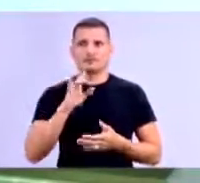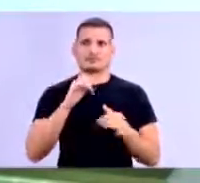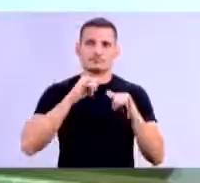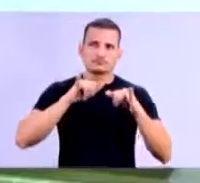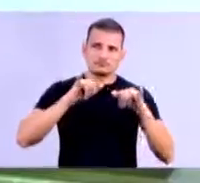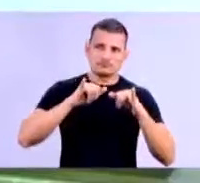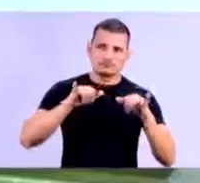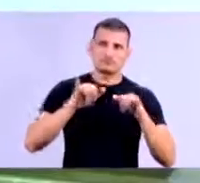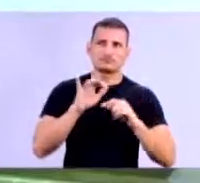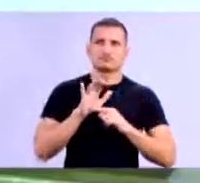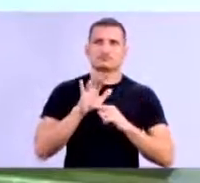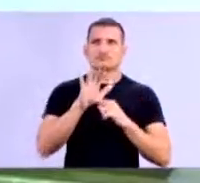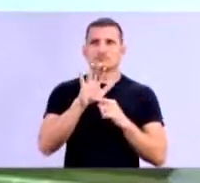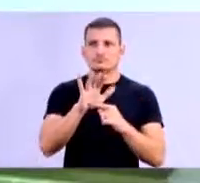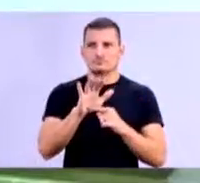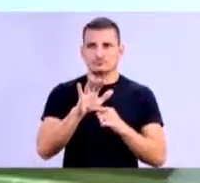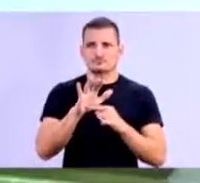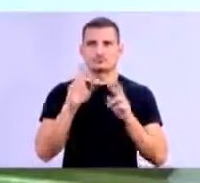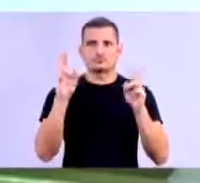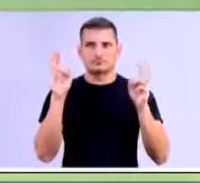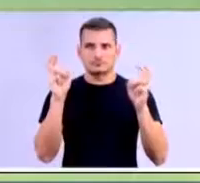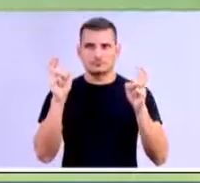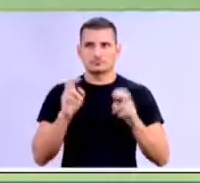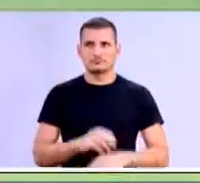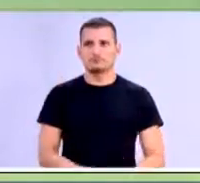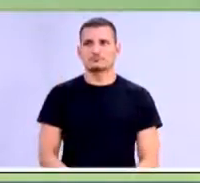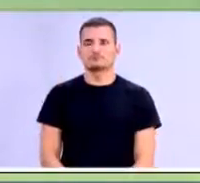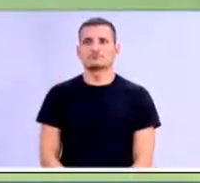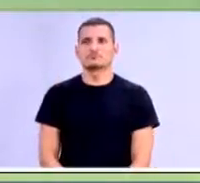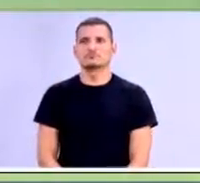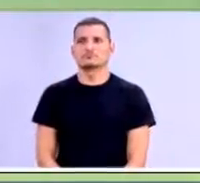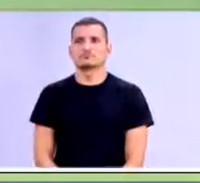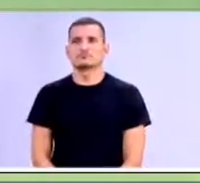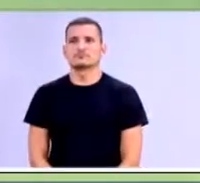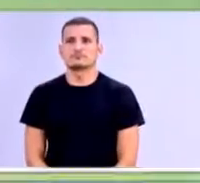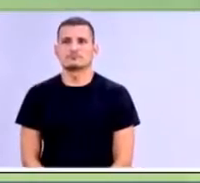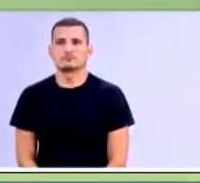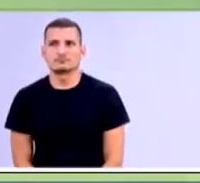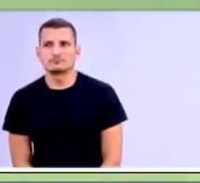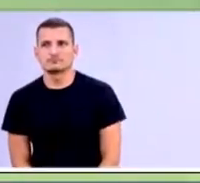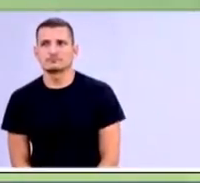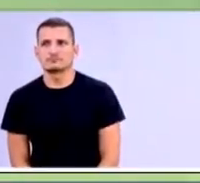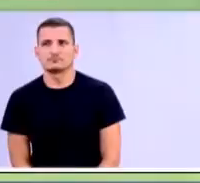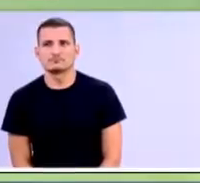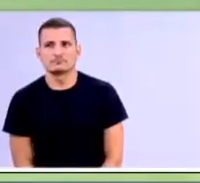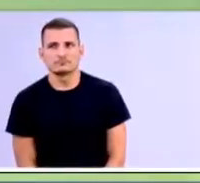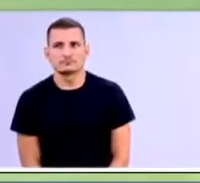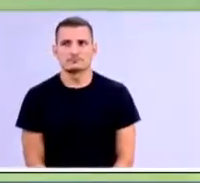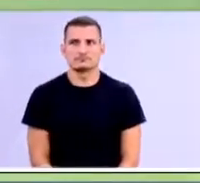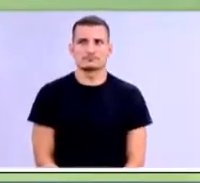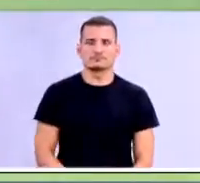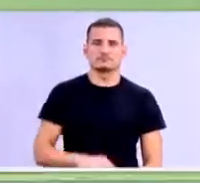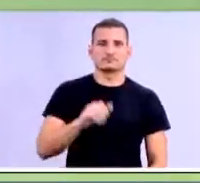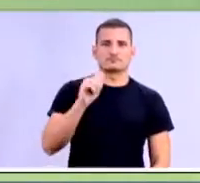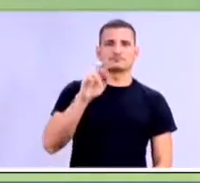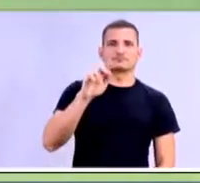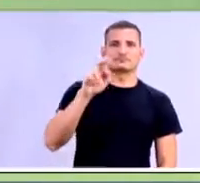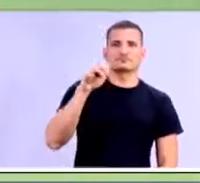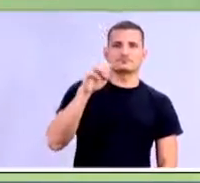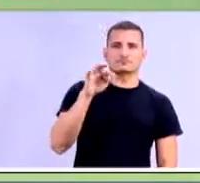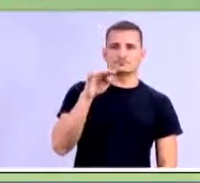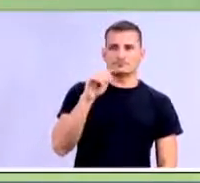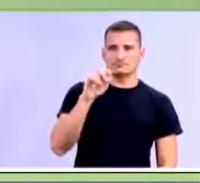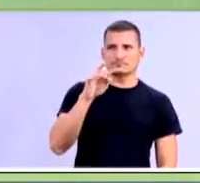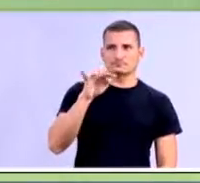informar, apresentar um assunto, né? Apresentar uma notícia. O texto argumentativo, quando você